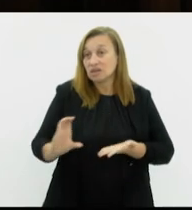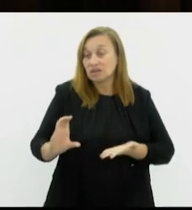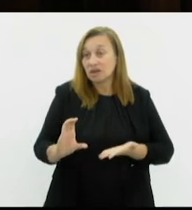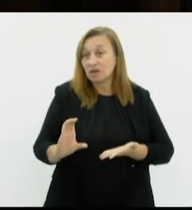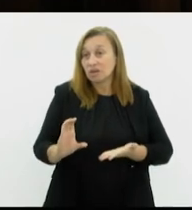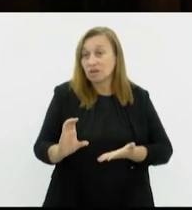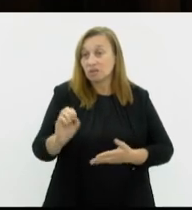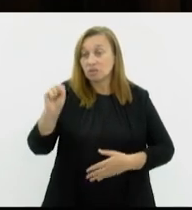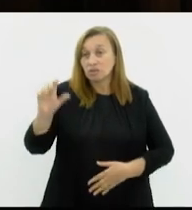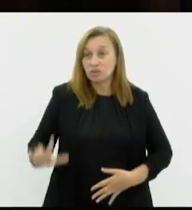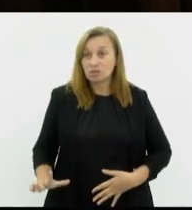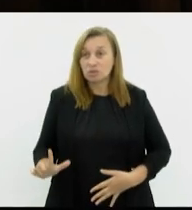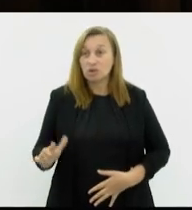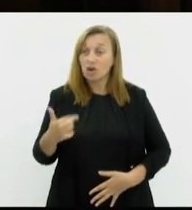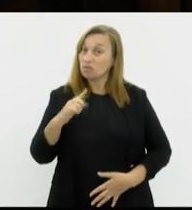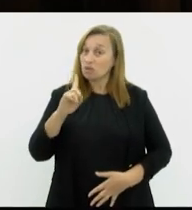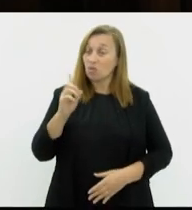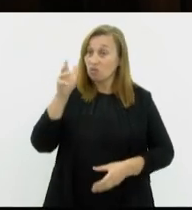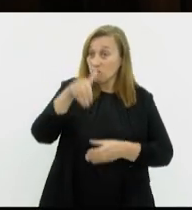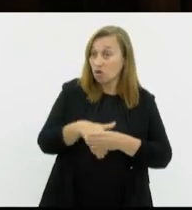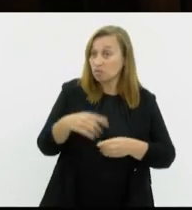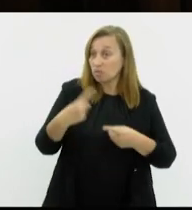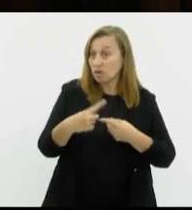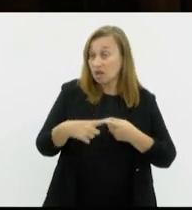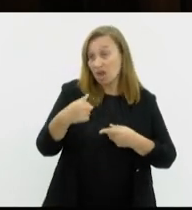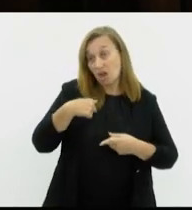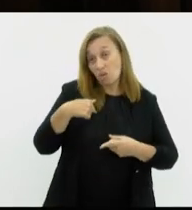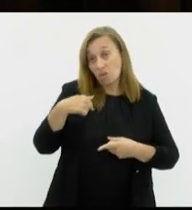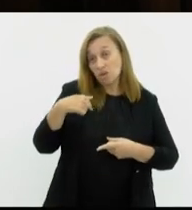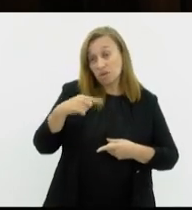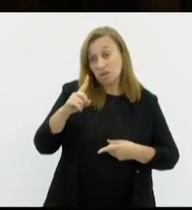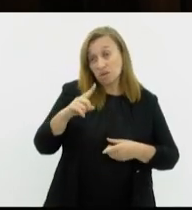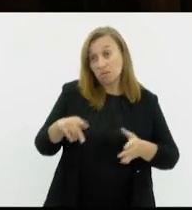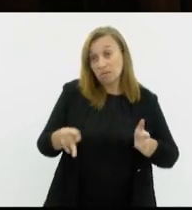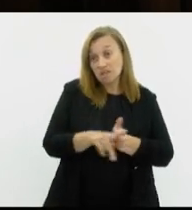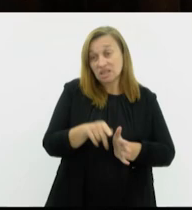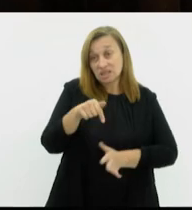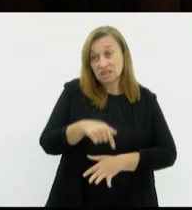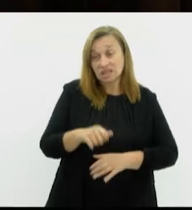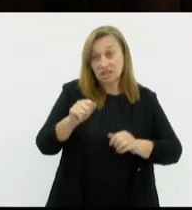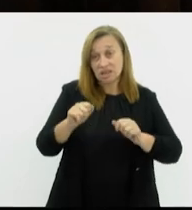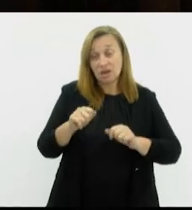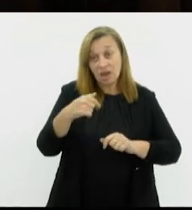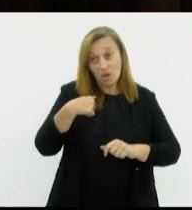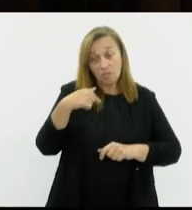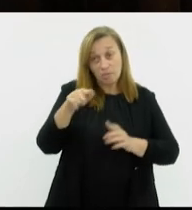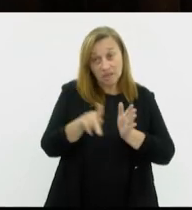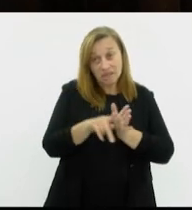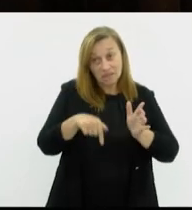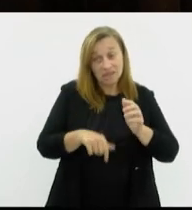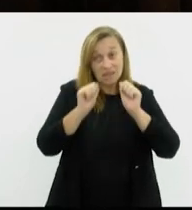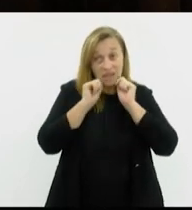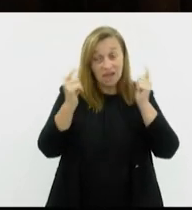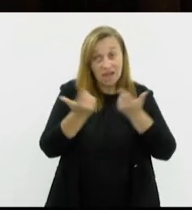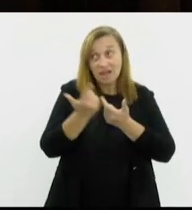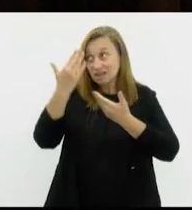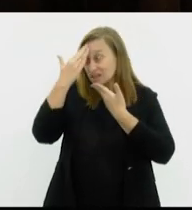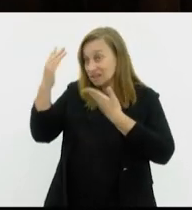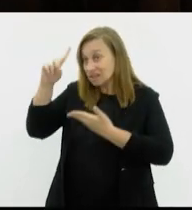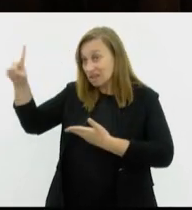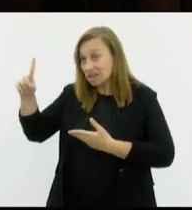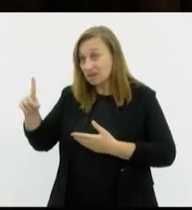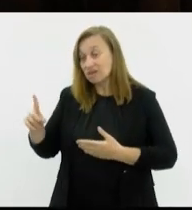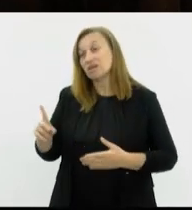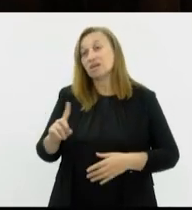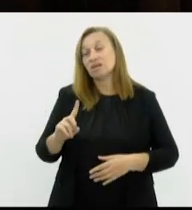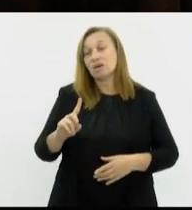aqui na LERJ, graças a Deus. Se eu estivesse em Brasília, eu votava. Mas minha missão é aqui, e aqui eu aprendo todos